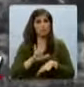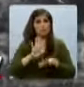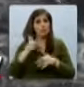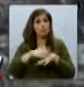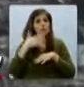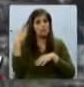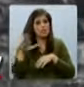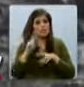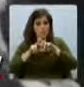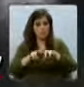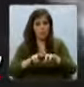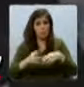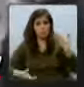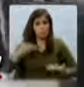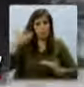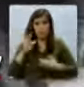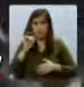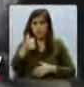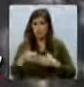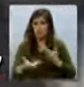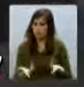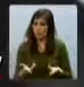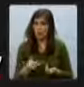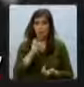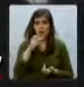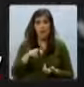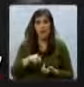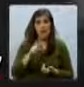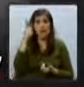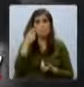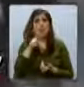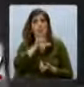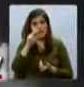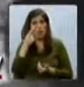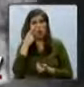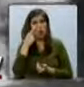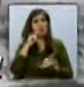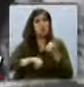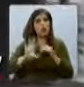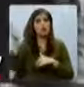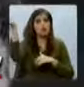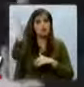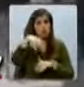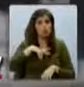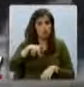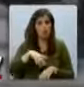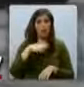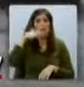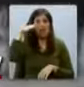pesava 45 quilos. Amélia acabaria por conhecer o tio já quando este regressa a Portugal com 65